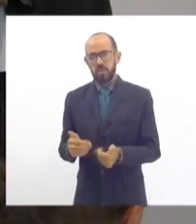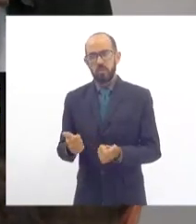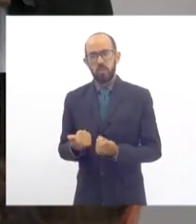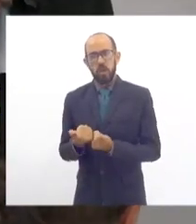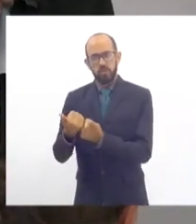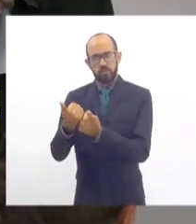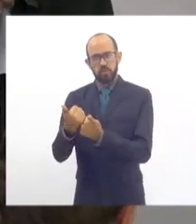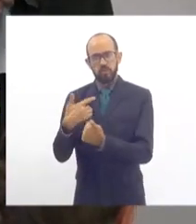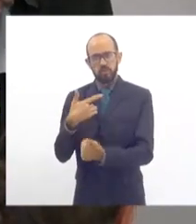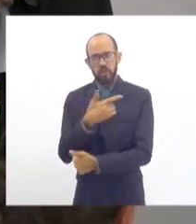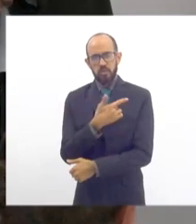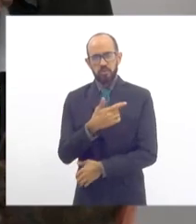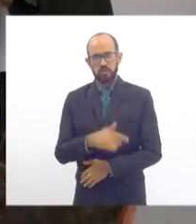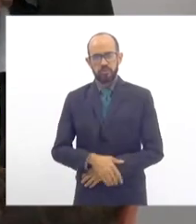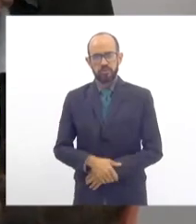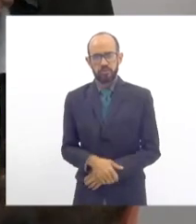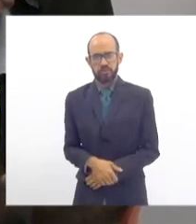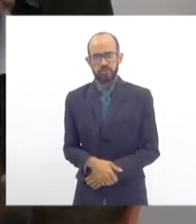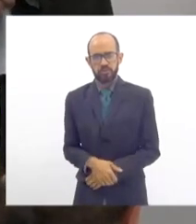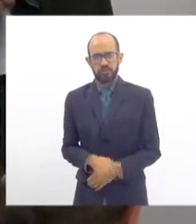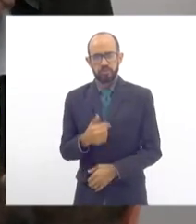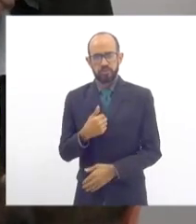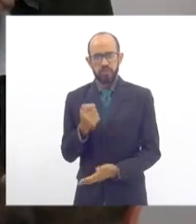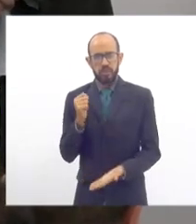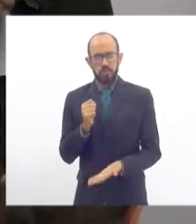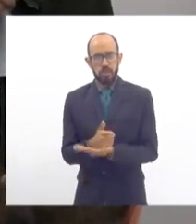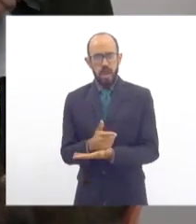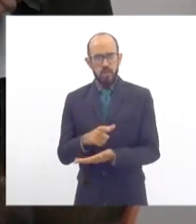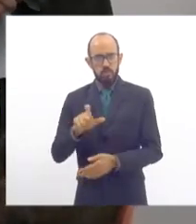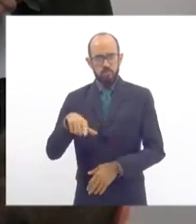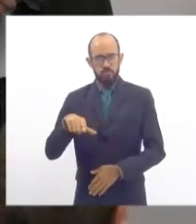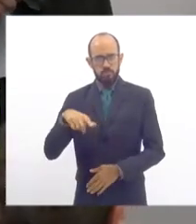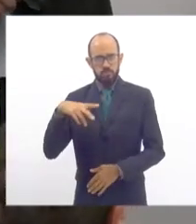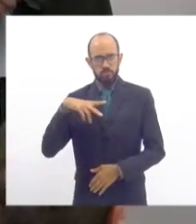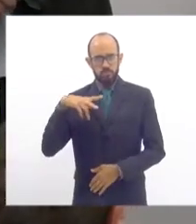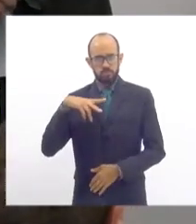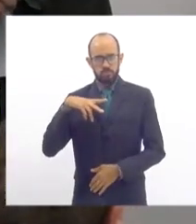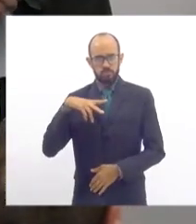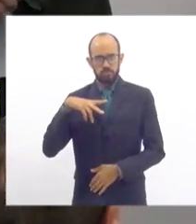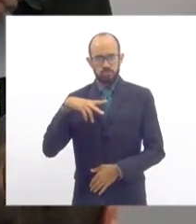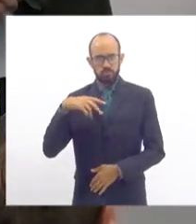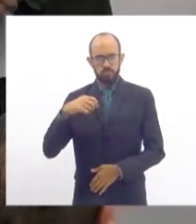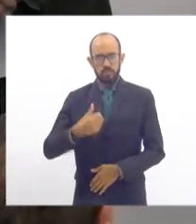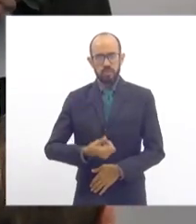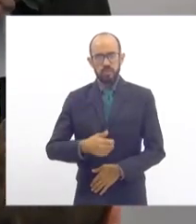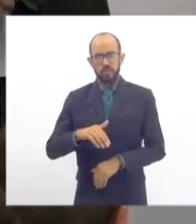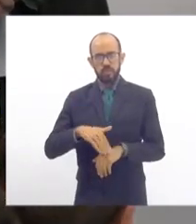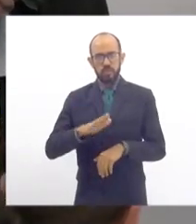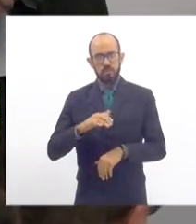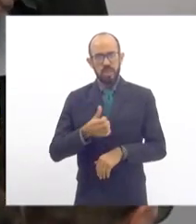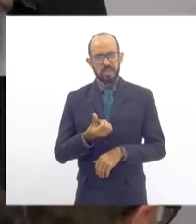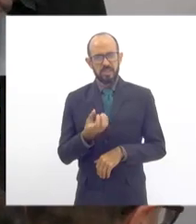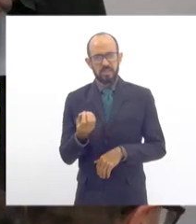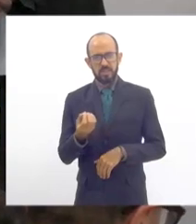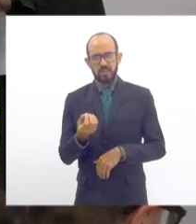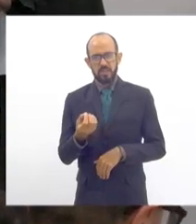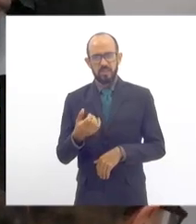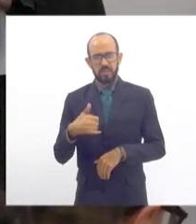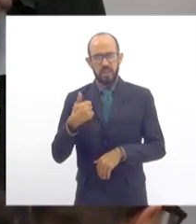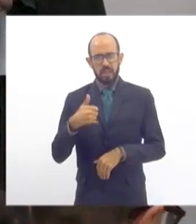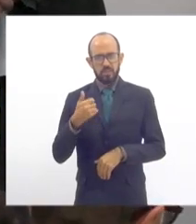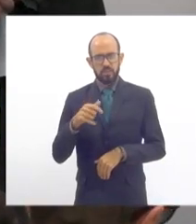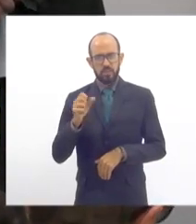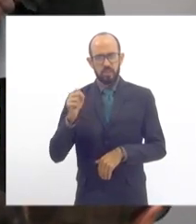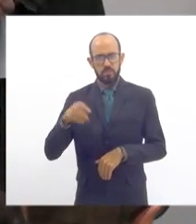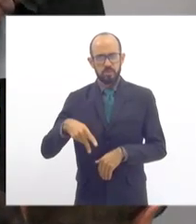um negócio. Eu pago meu plano de saúde, tenho um pouquinho mais de 60 e poucos anos, estou aposentado.